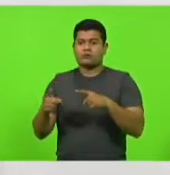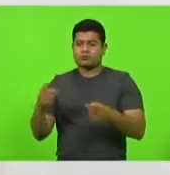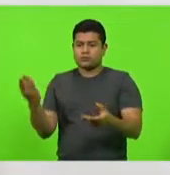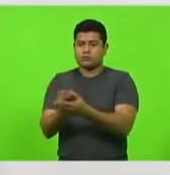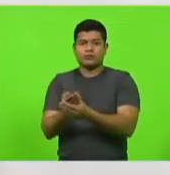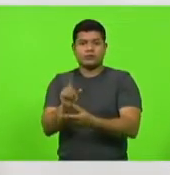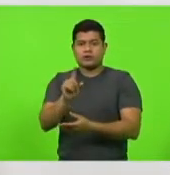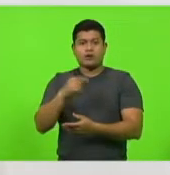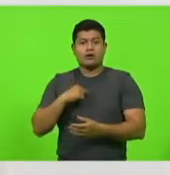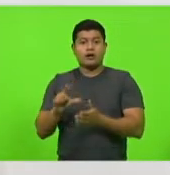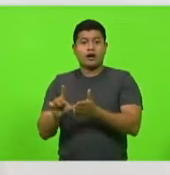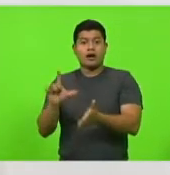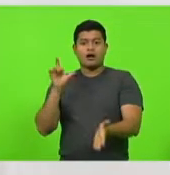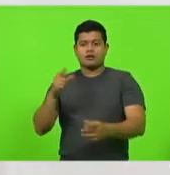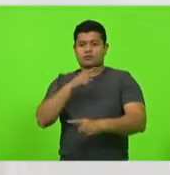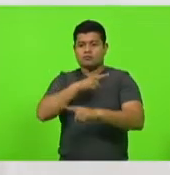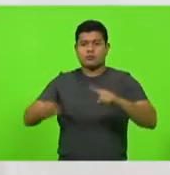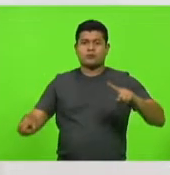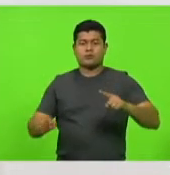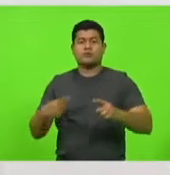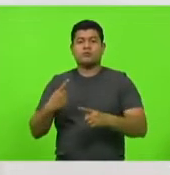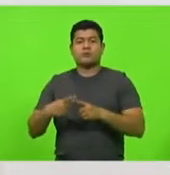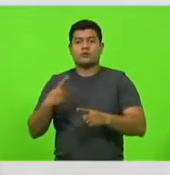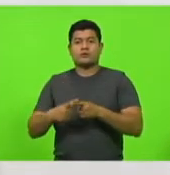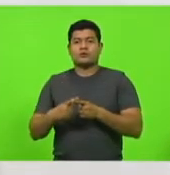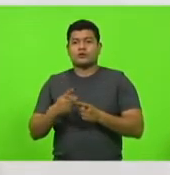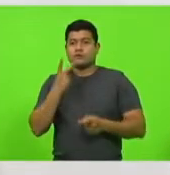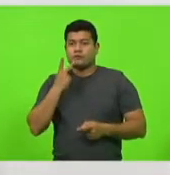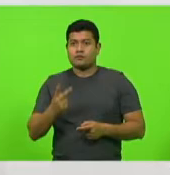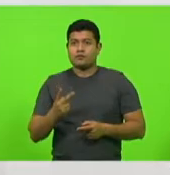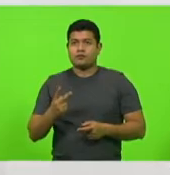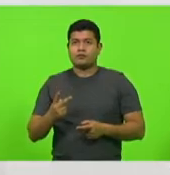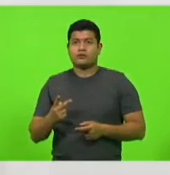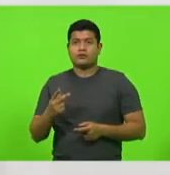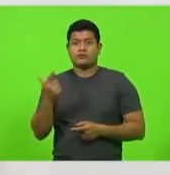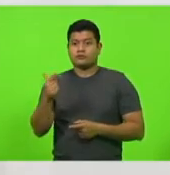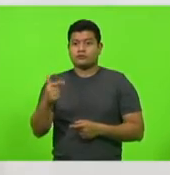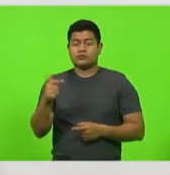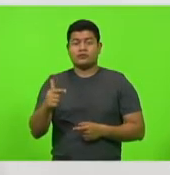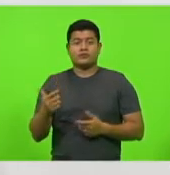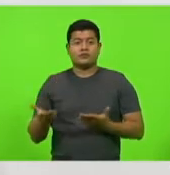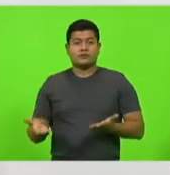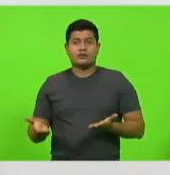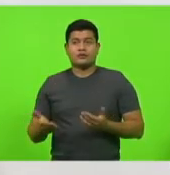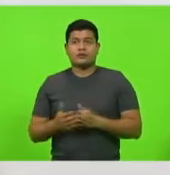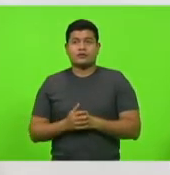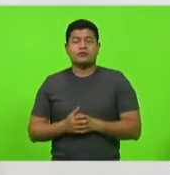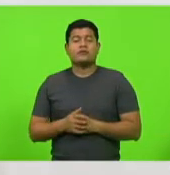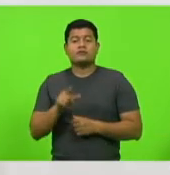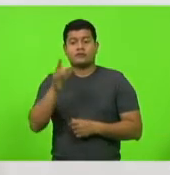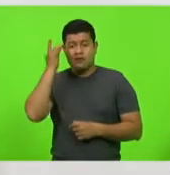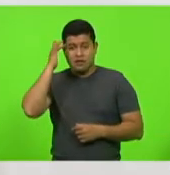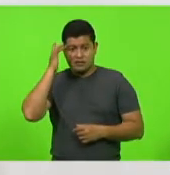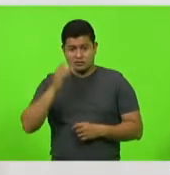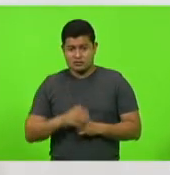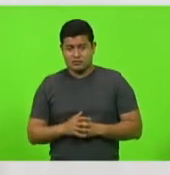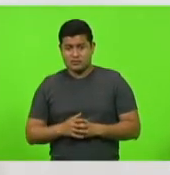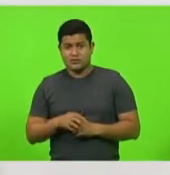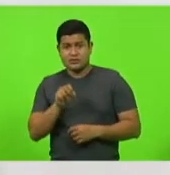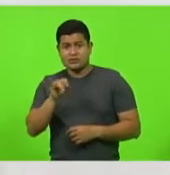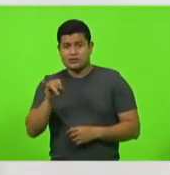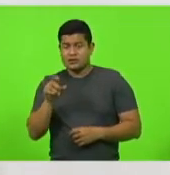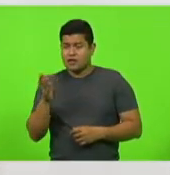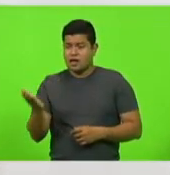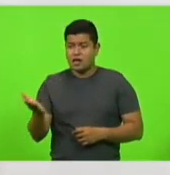proibido por simplesmente dizer o que ainda não tinha dito. Que tal isso? E se Silveira